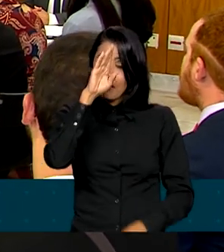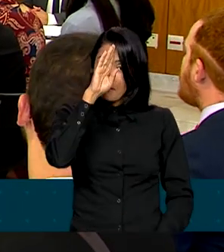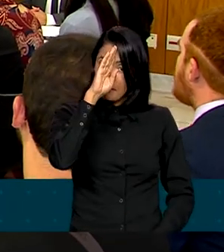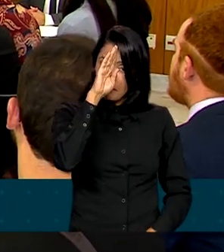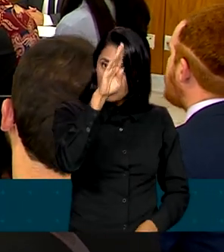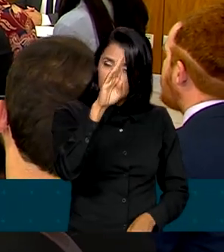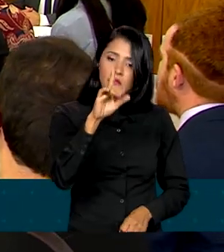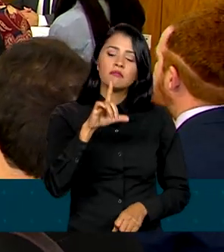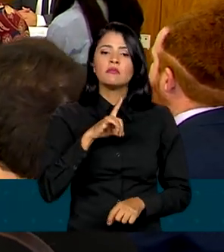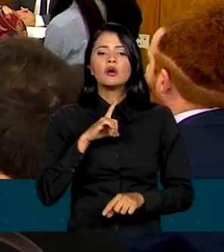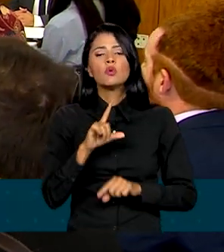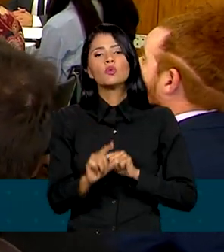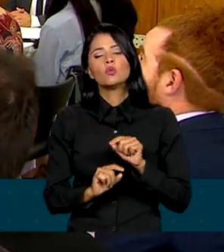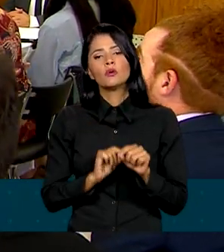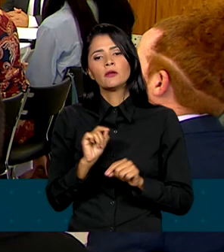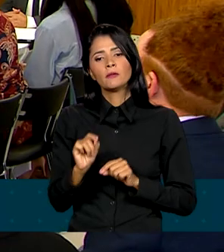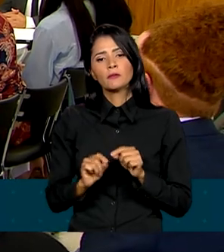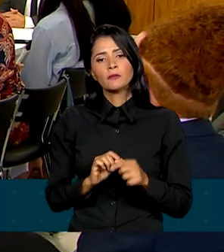principais...